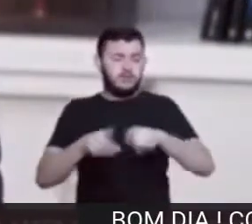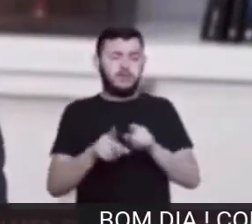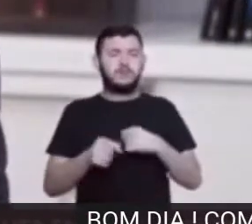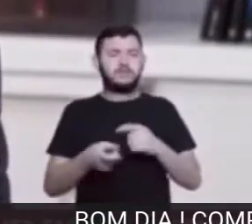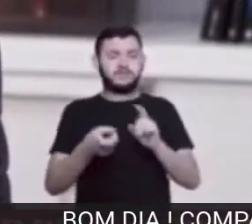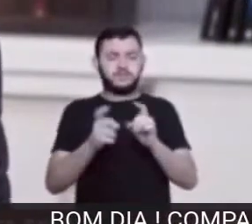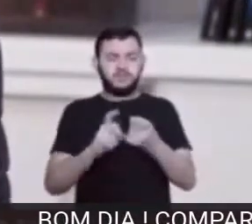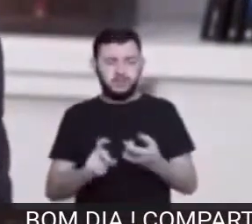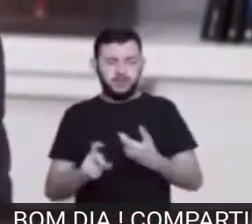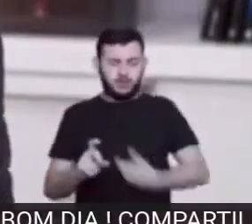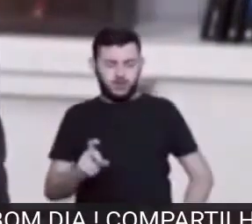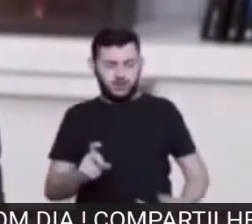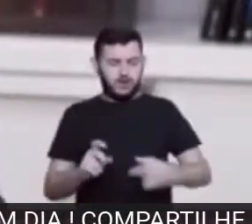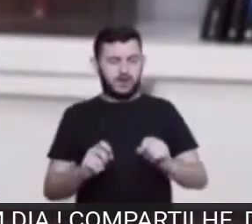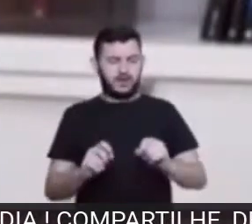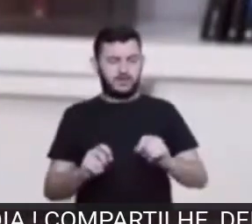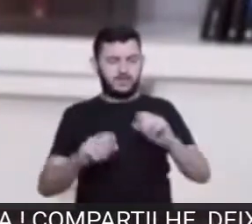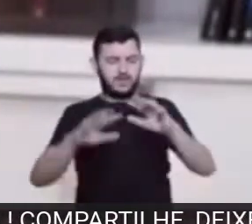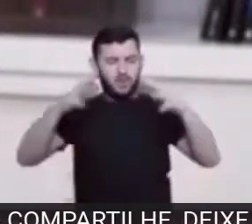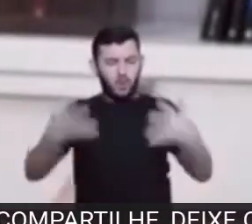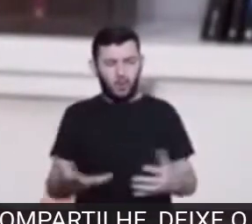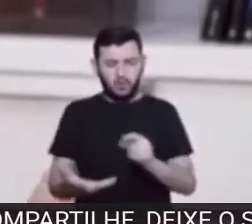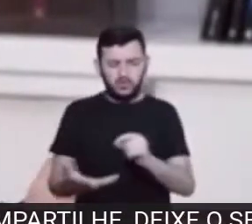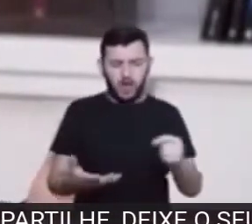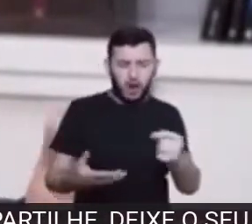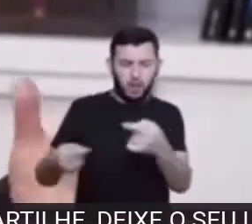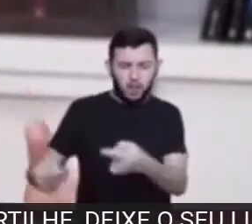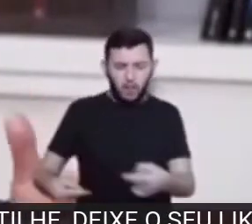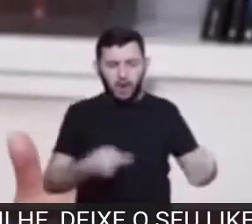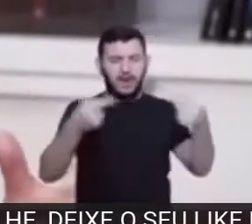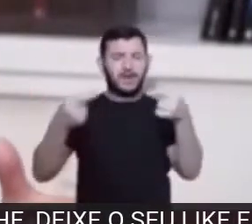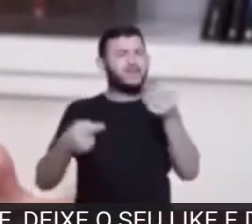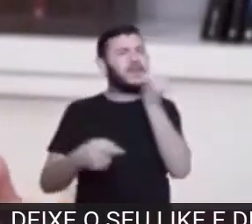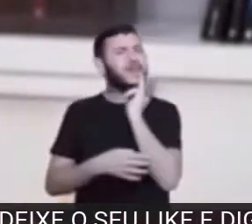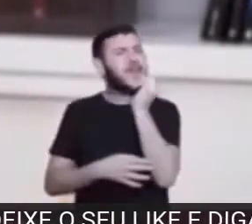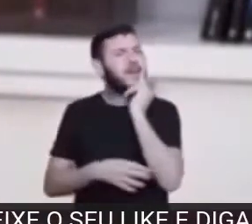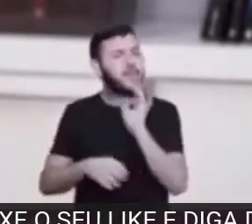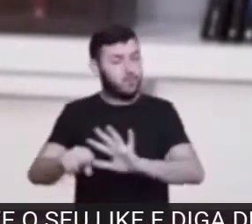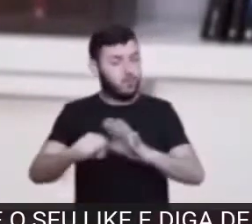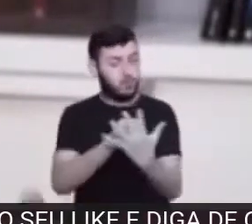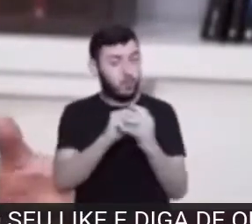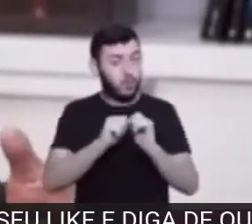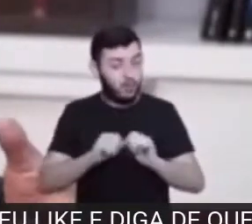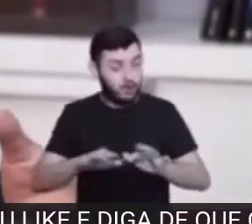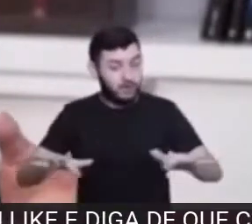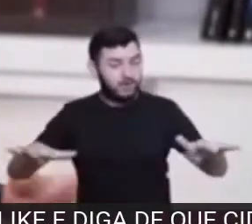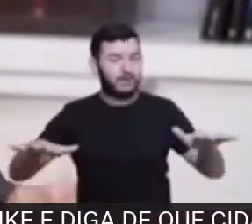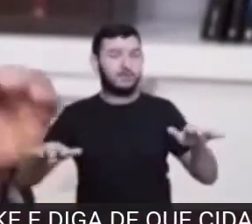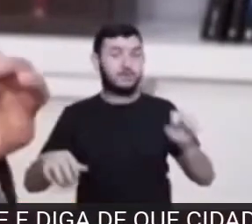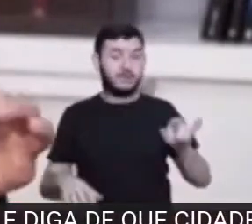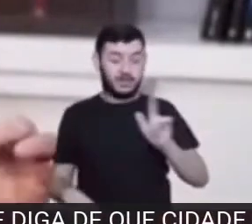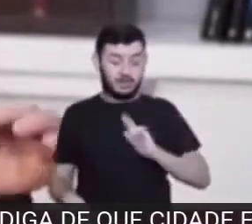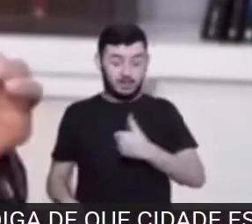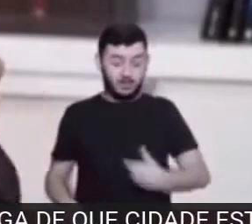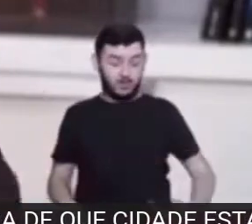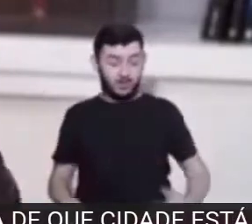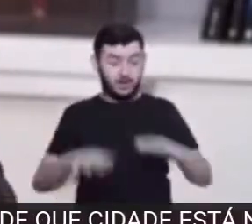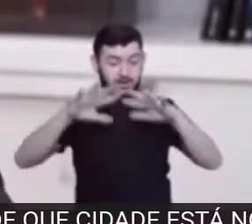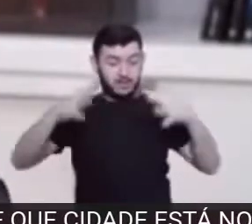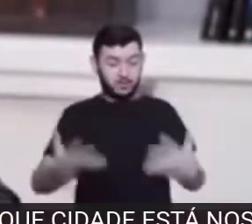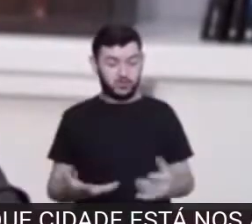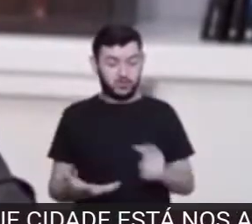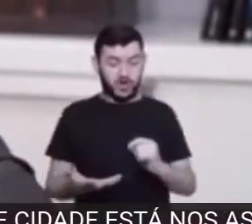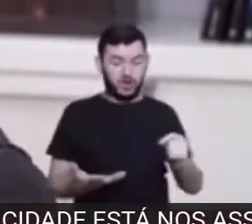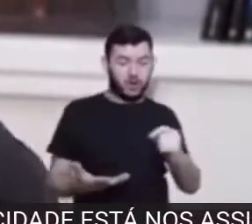Numa crise como essa do coronavírus, se você tivesse uma boa governança mundial, já teria se reunido e decidido.